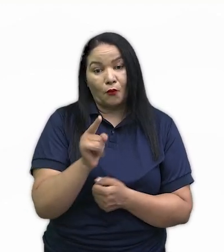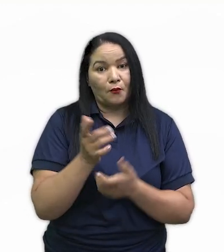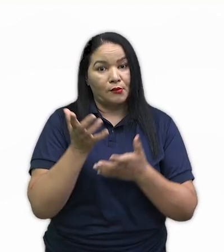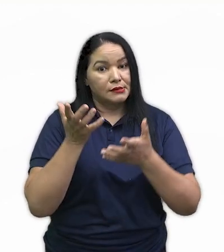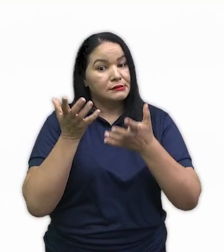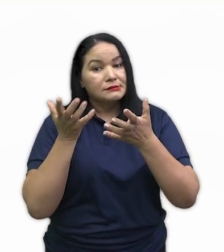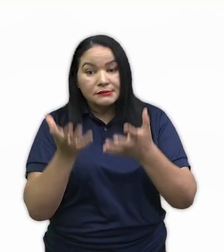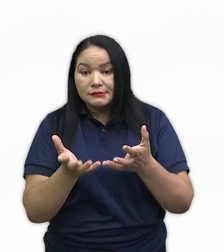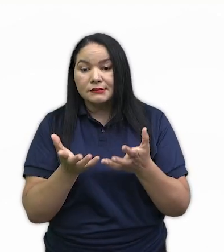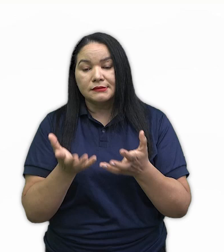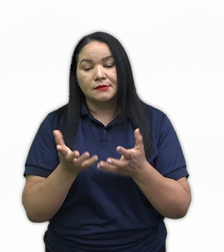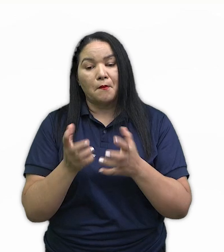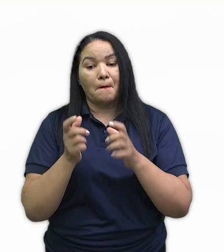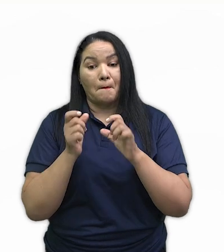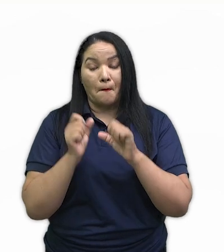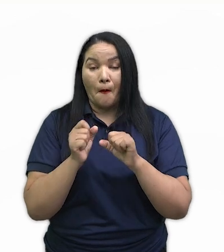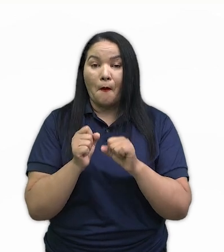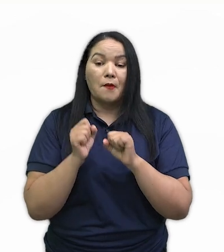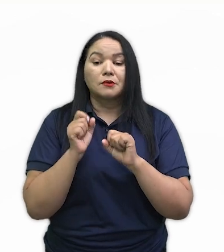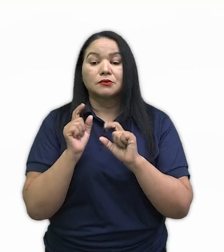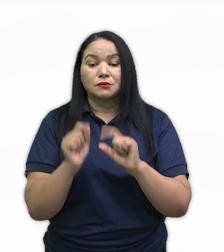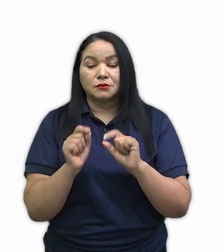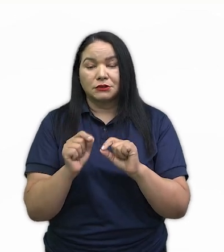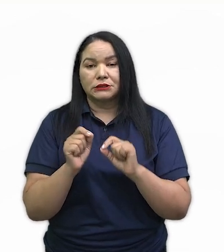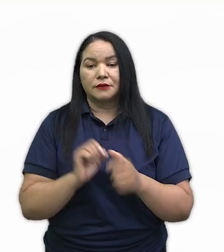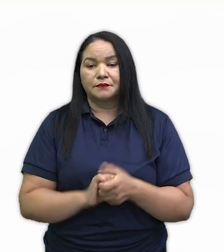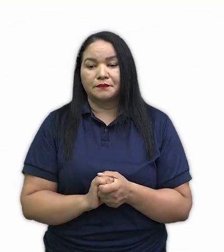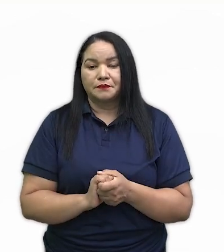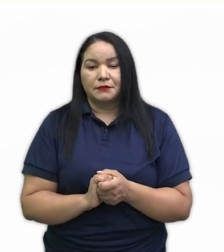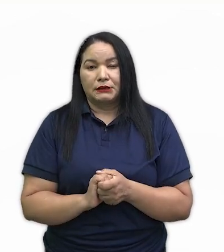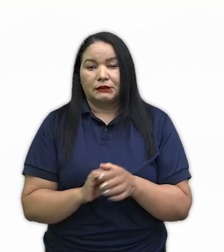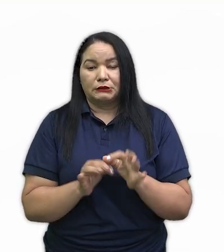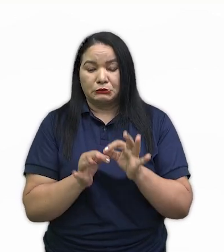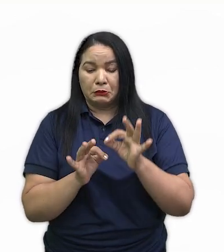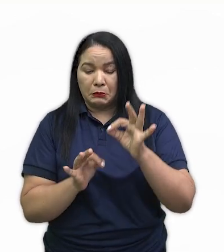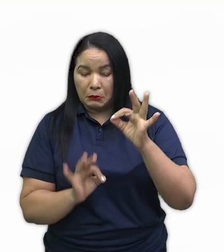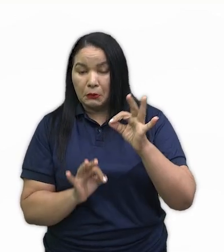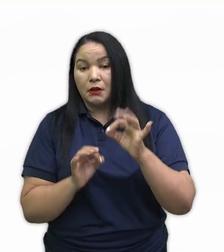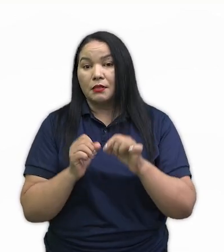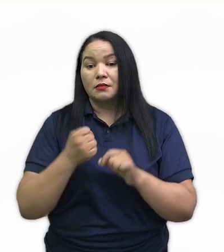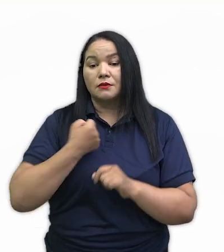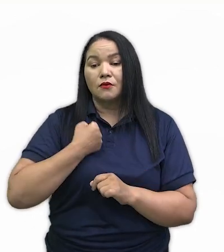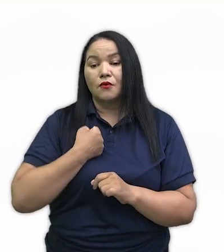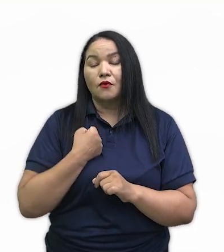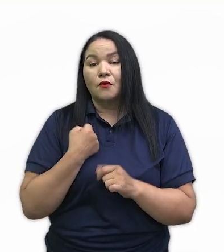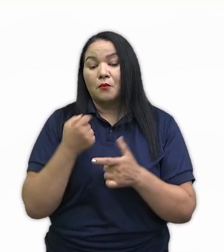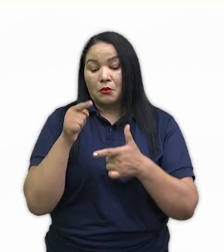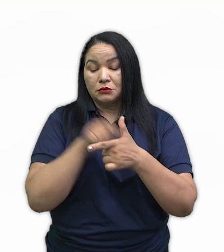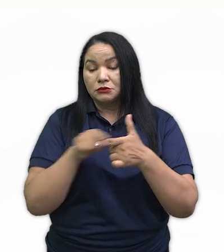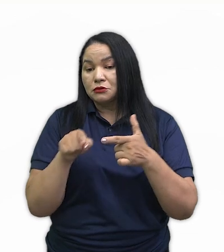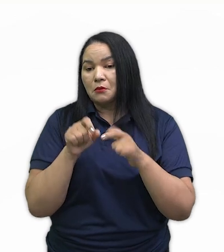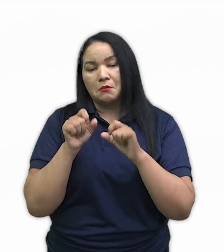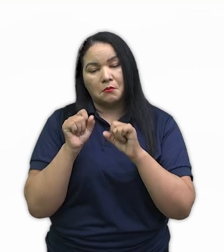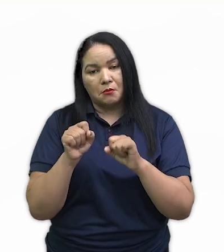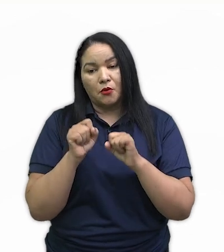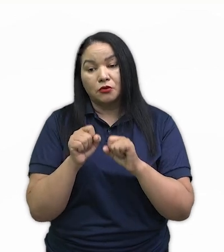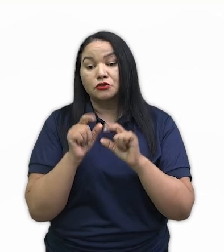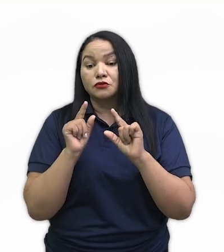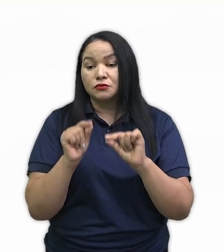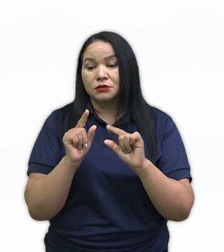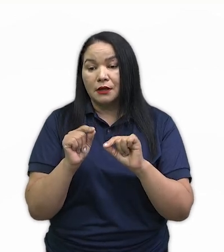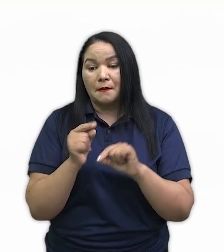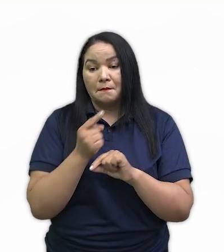preferisse, um passo importante aqui, para não ficar com muitos números na divisão, era dividir